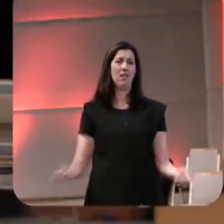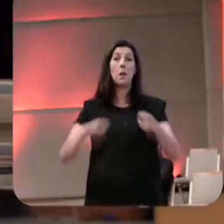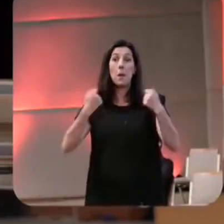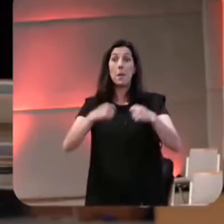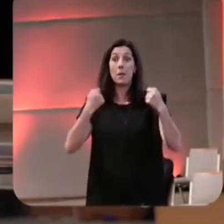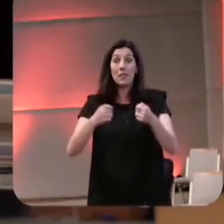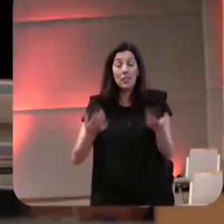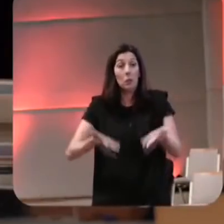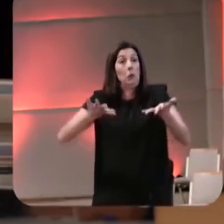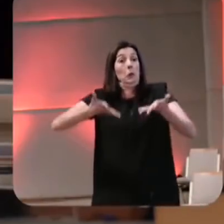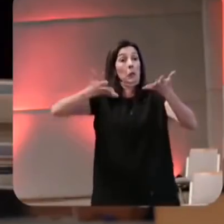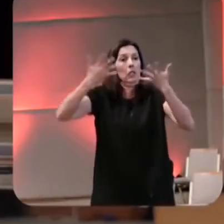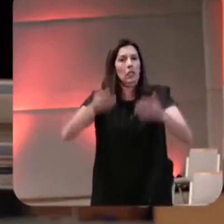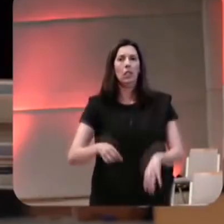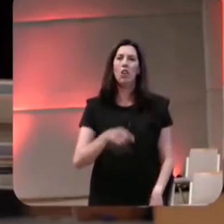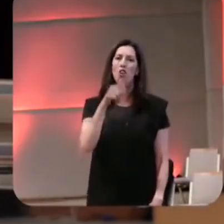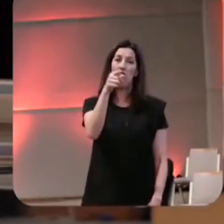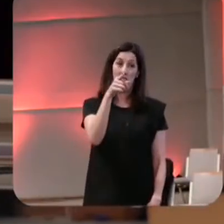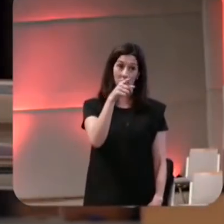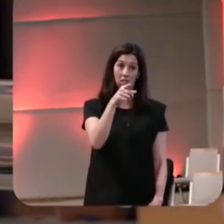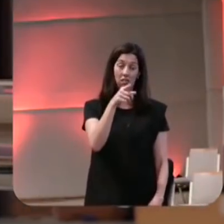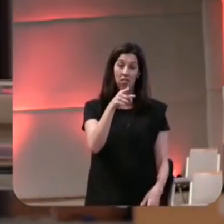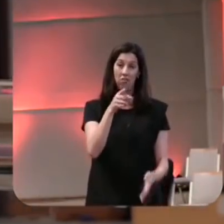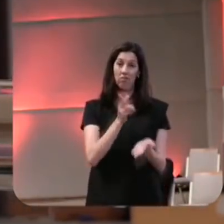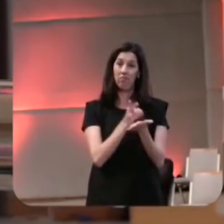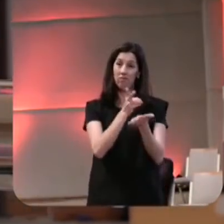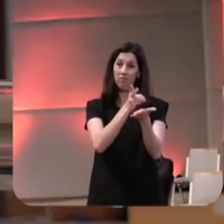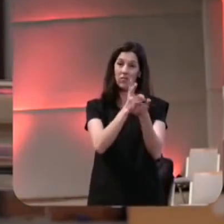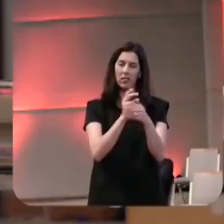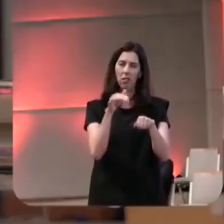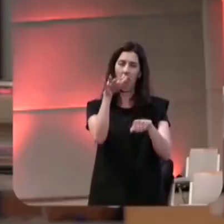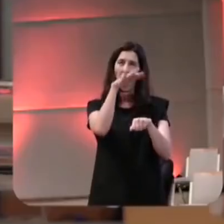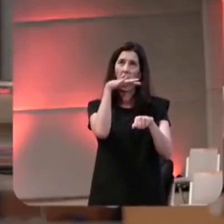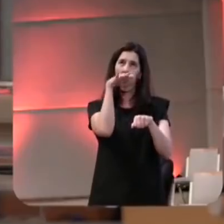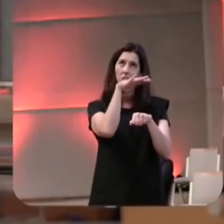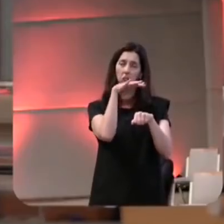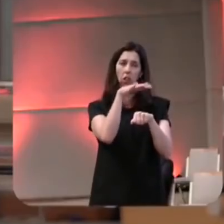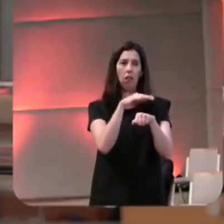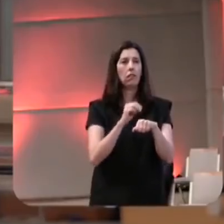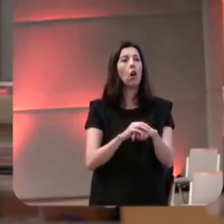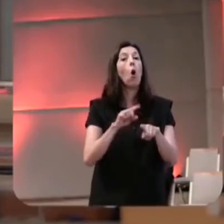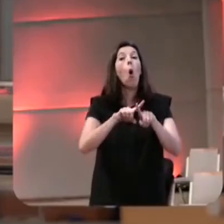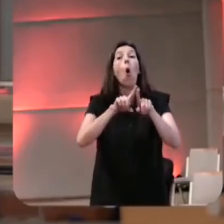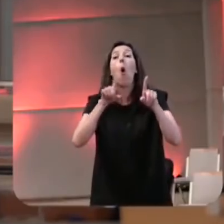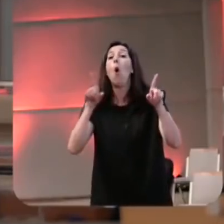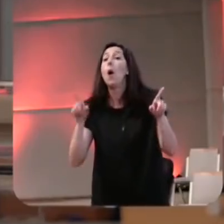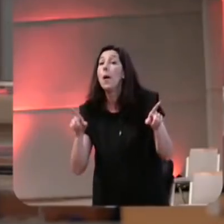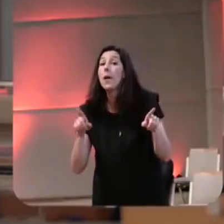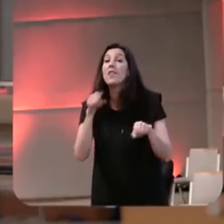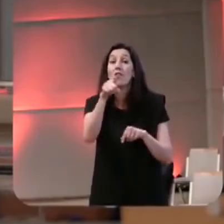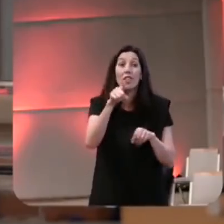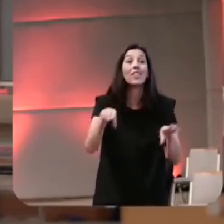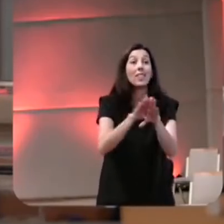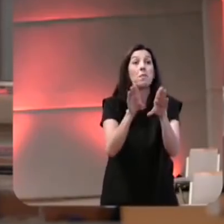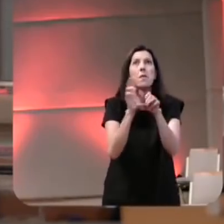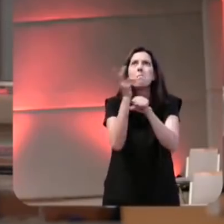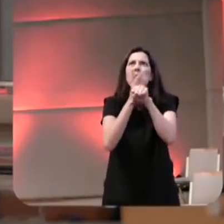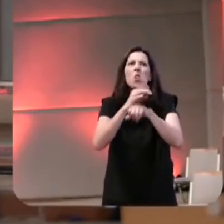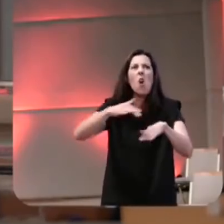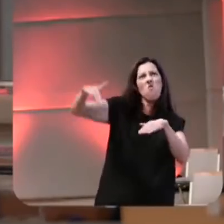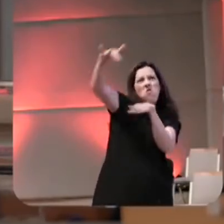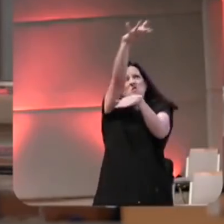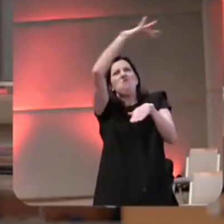como um crente medíocre, ou pode viver intensamente o que Deus preparou para você. Você que tem que escolher.